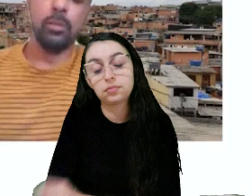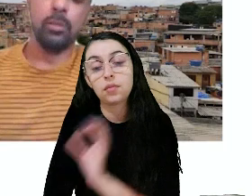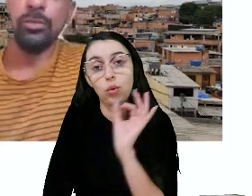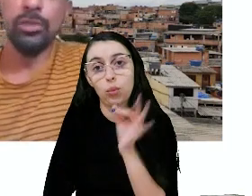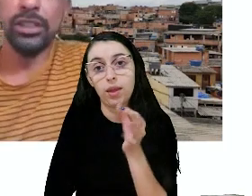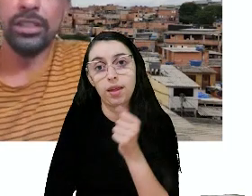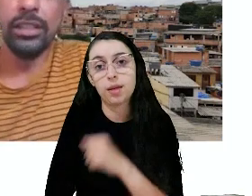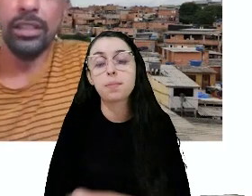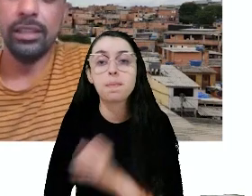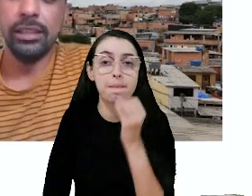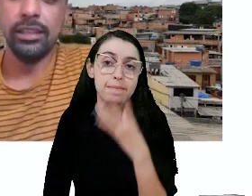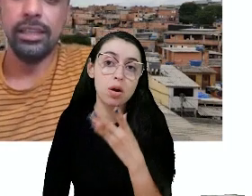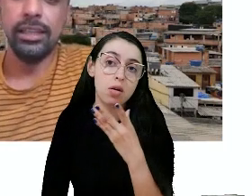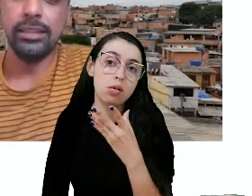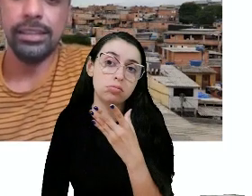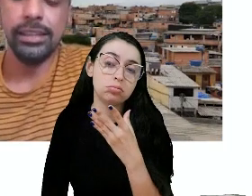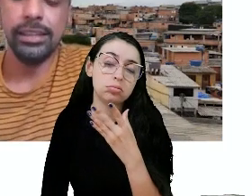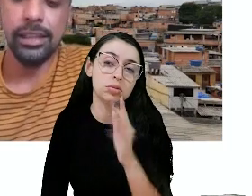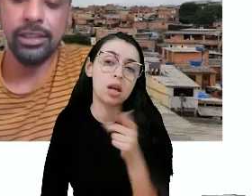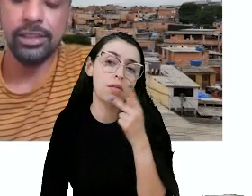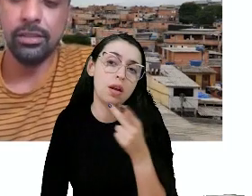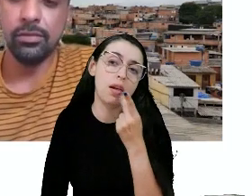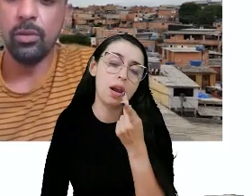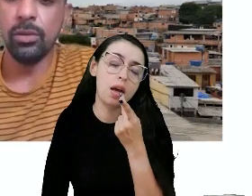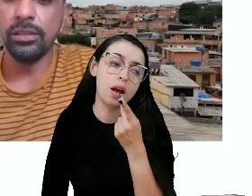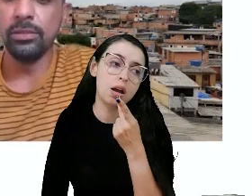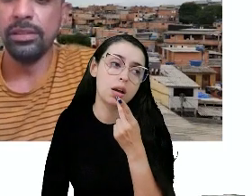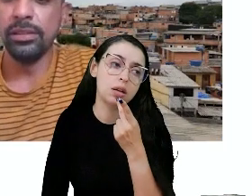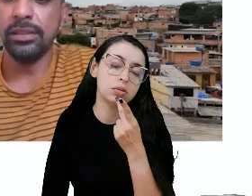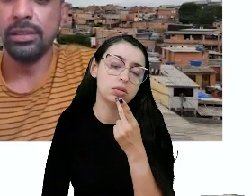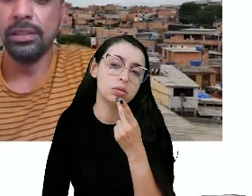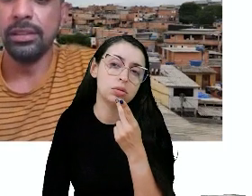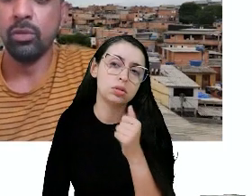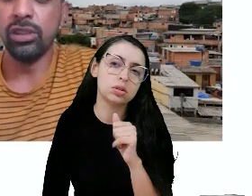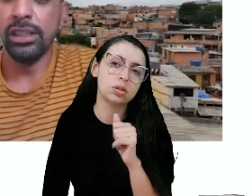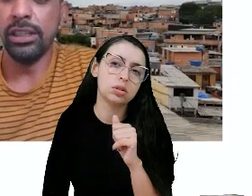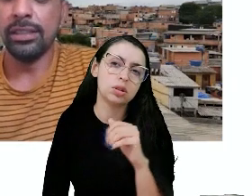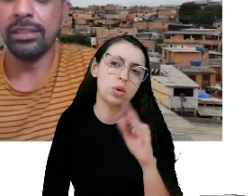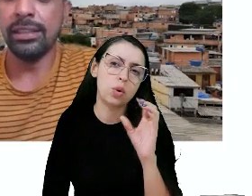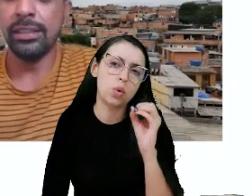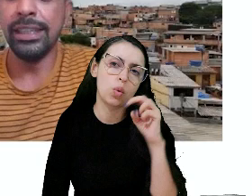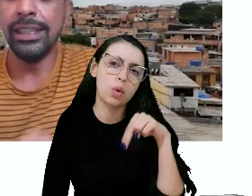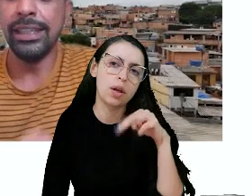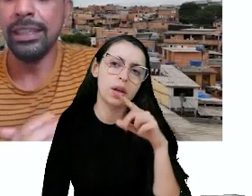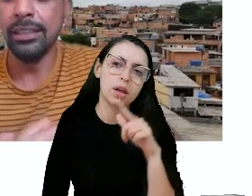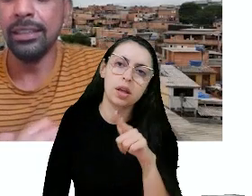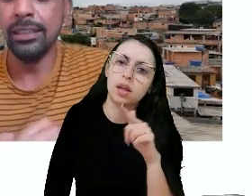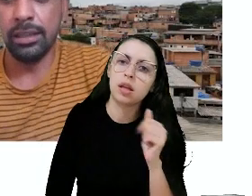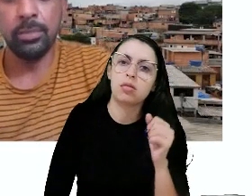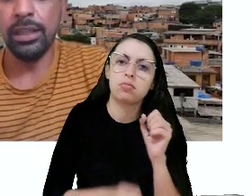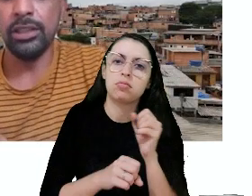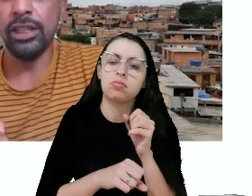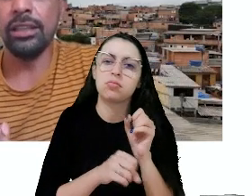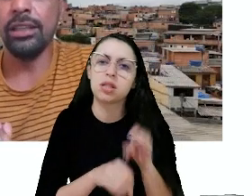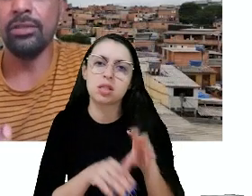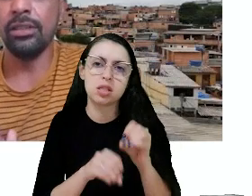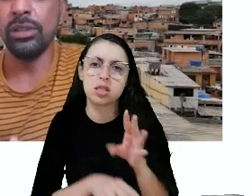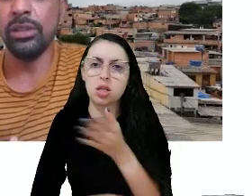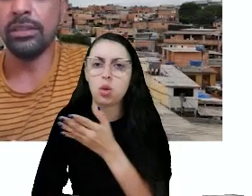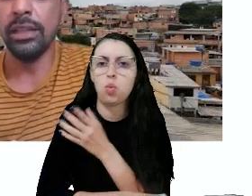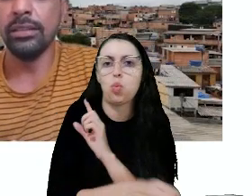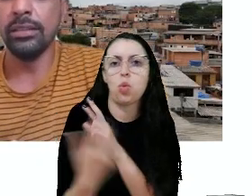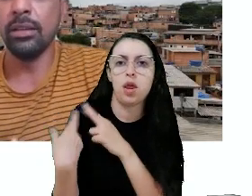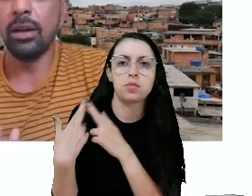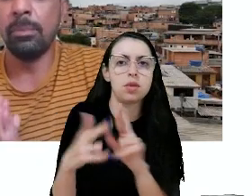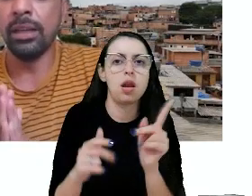Ótimo. Bom, eu costumo dizer, Inês, que a Gerando Falcões não ensina os líderes a serem líderes sociais, porque eles